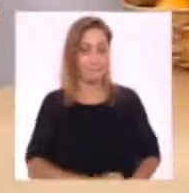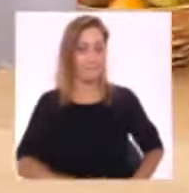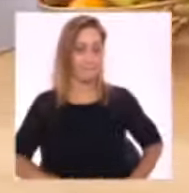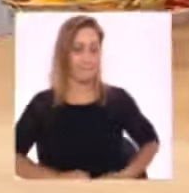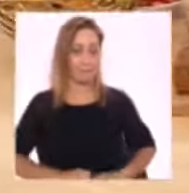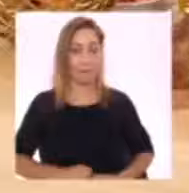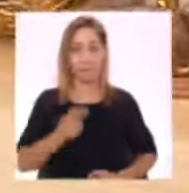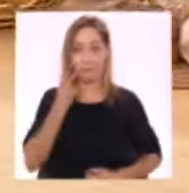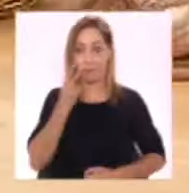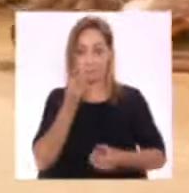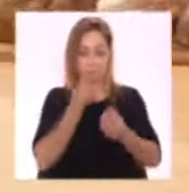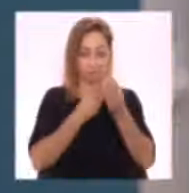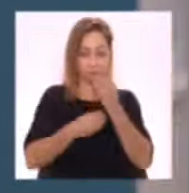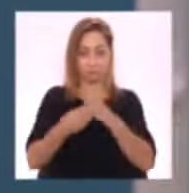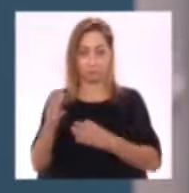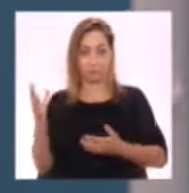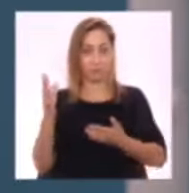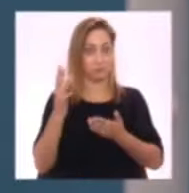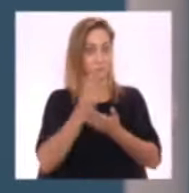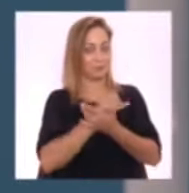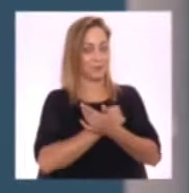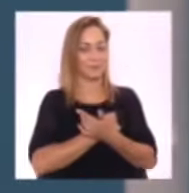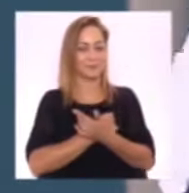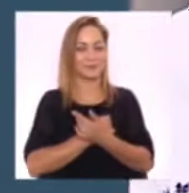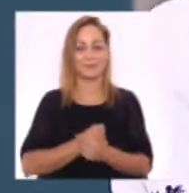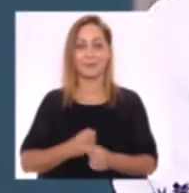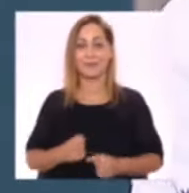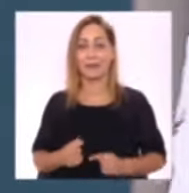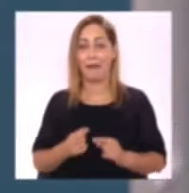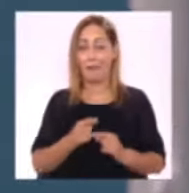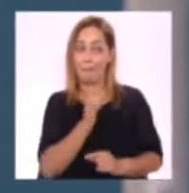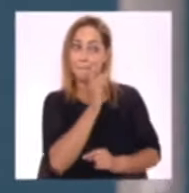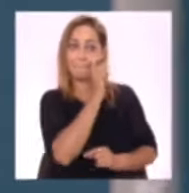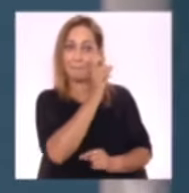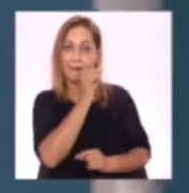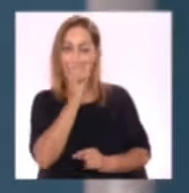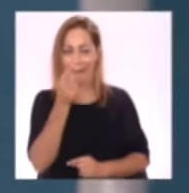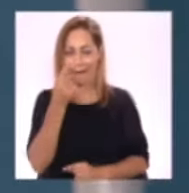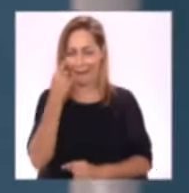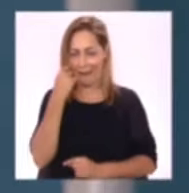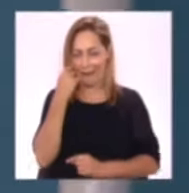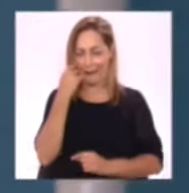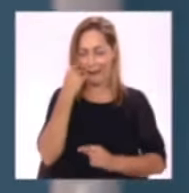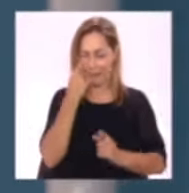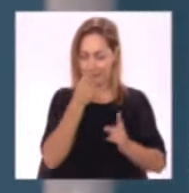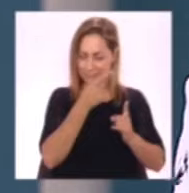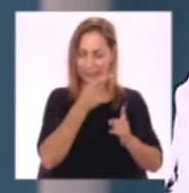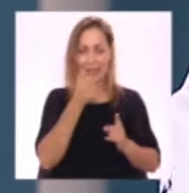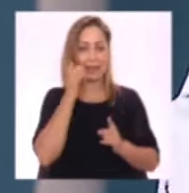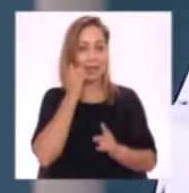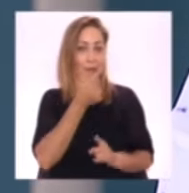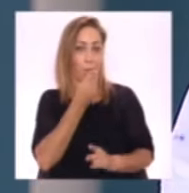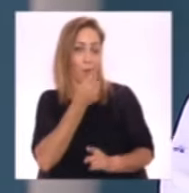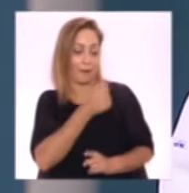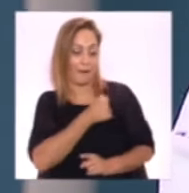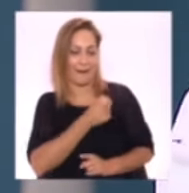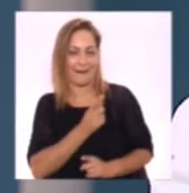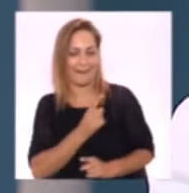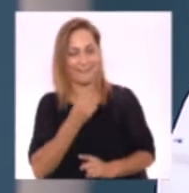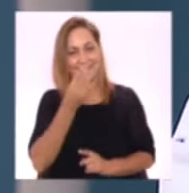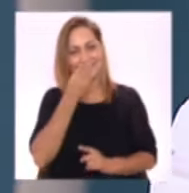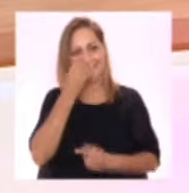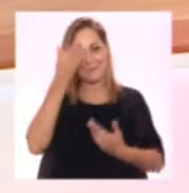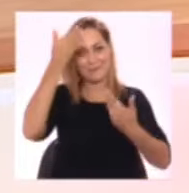o que vê devora. São palavras sábias, quem não come em casa, vai comer